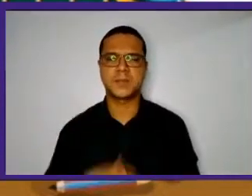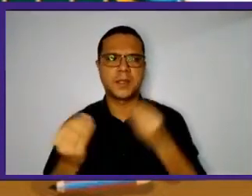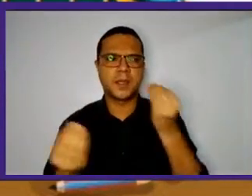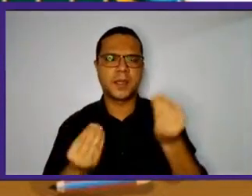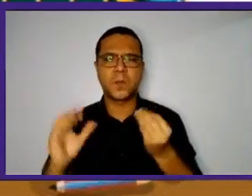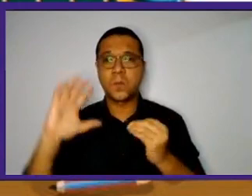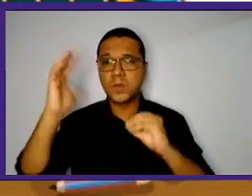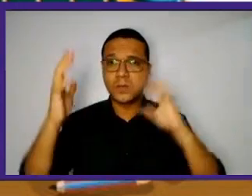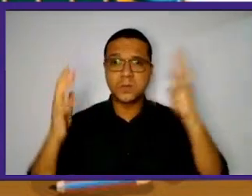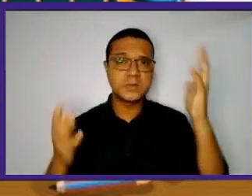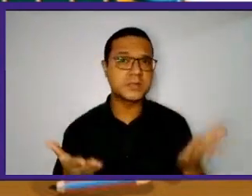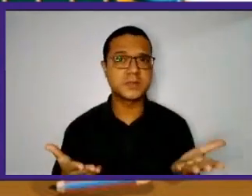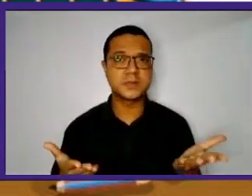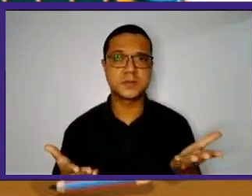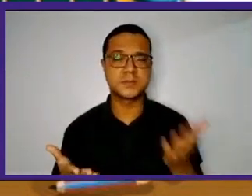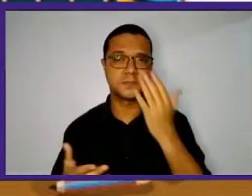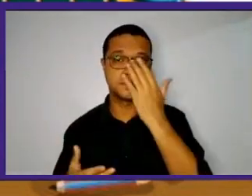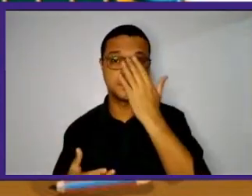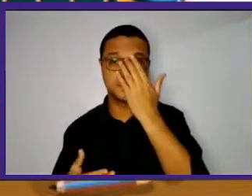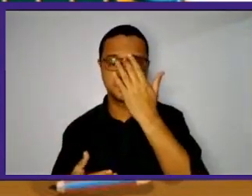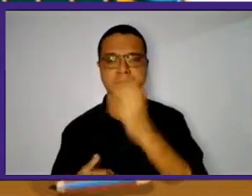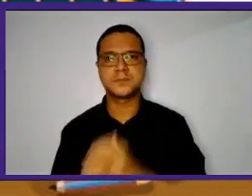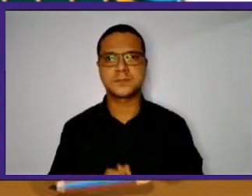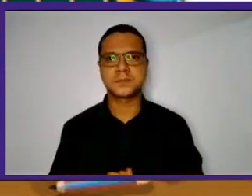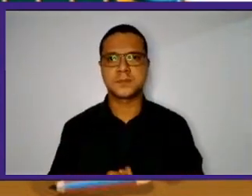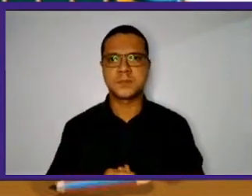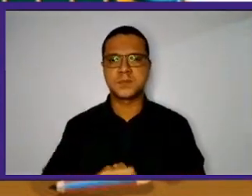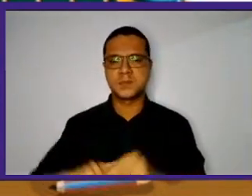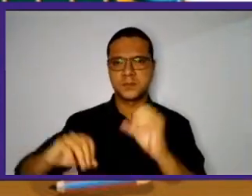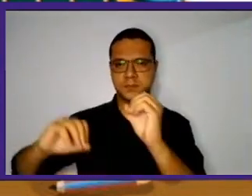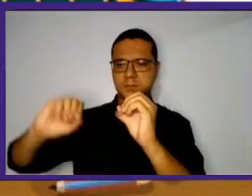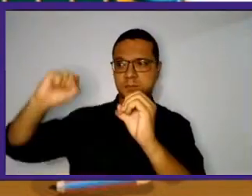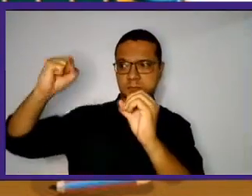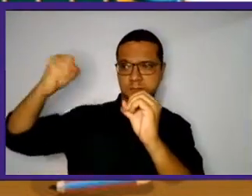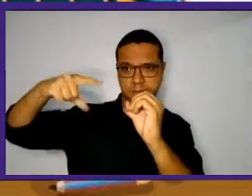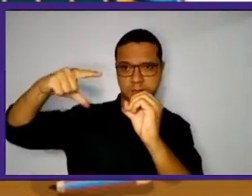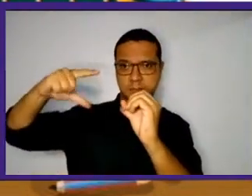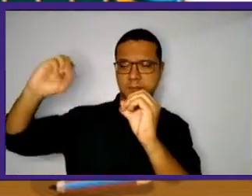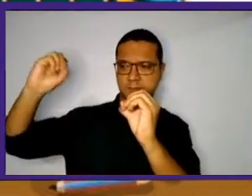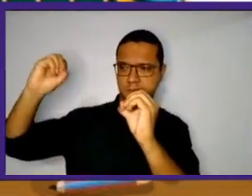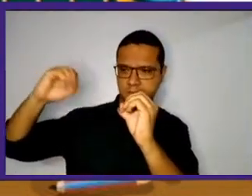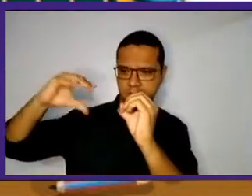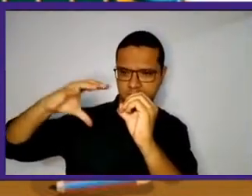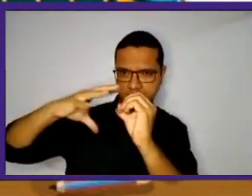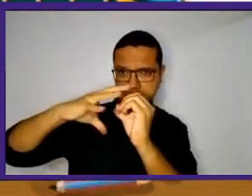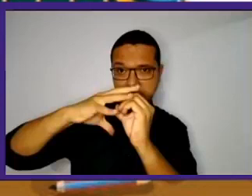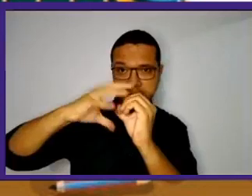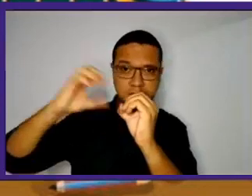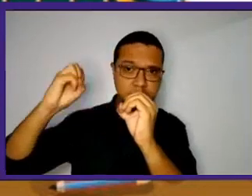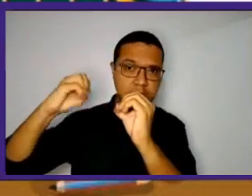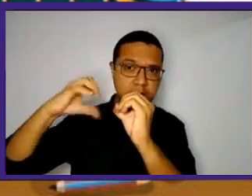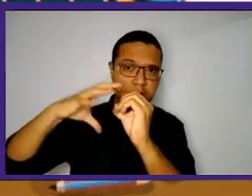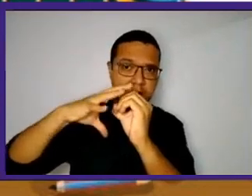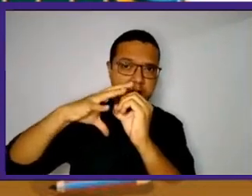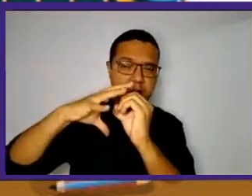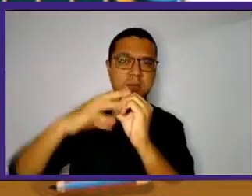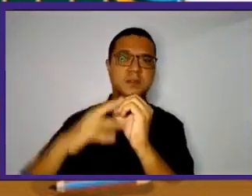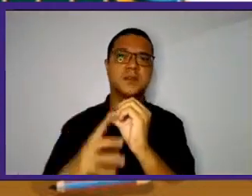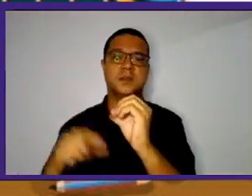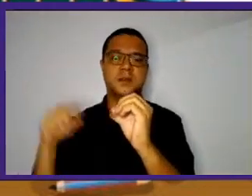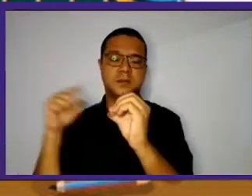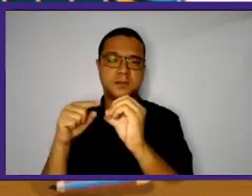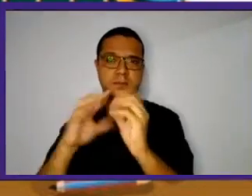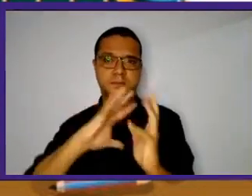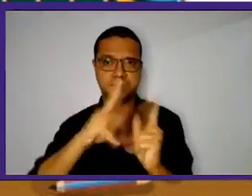E como ocorre esse efeito? Justamente, os raios solares atingem a superfície da Terra, certo? E